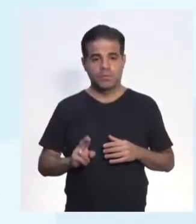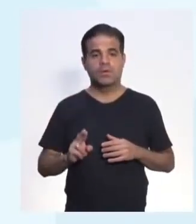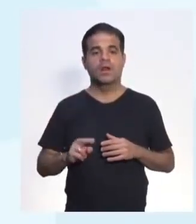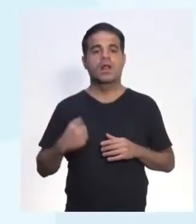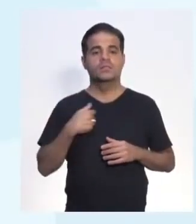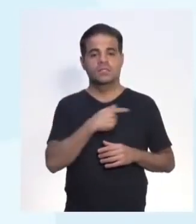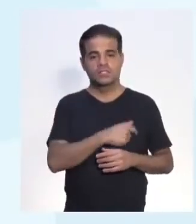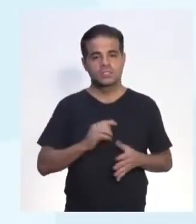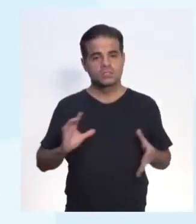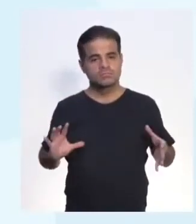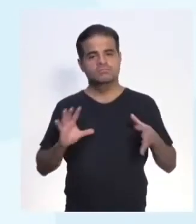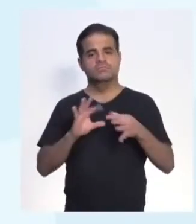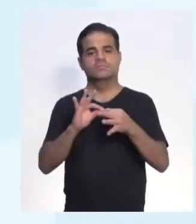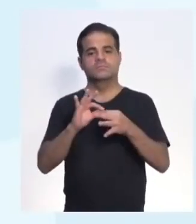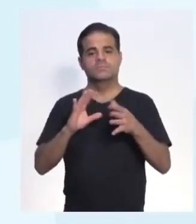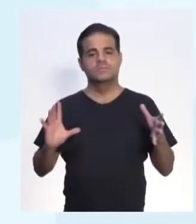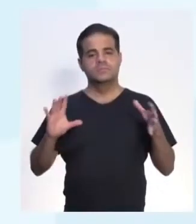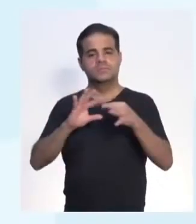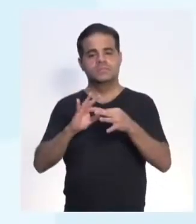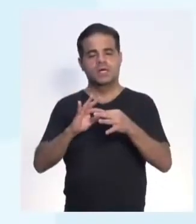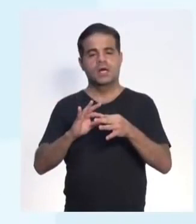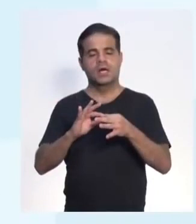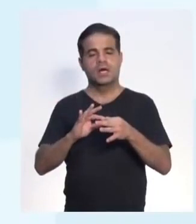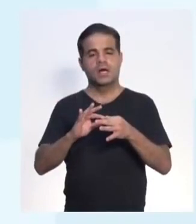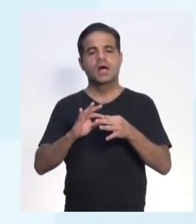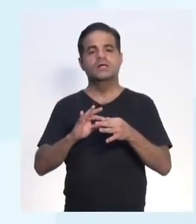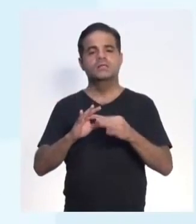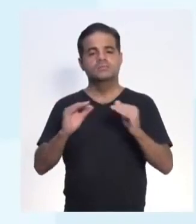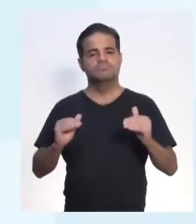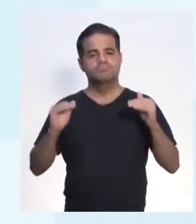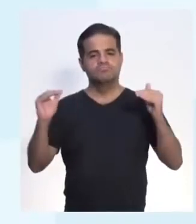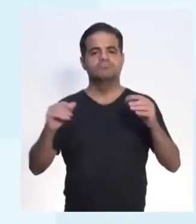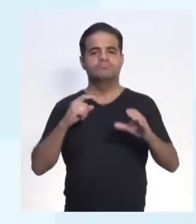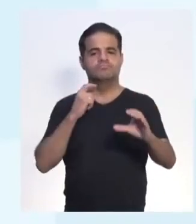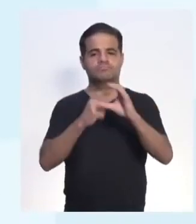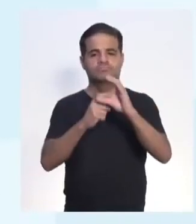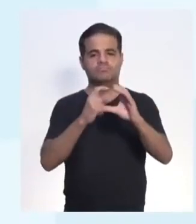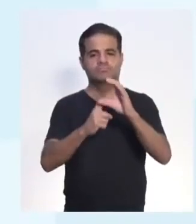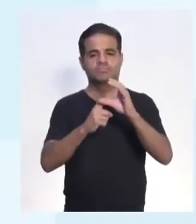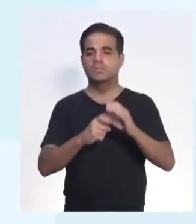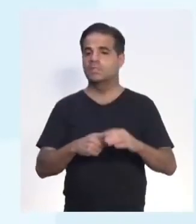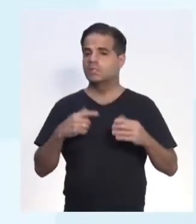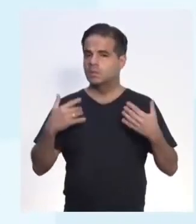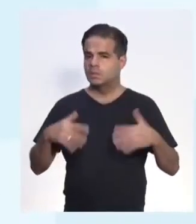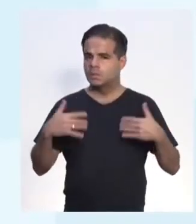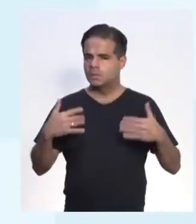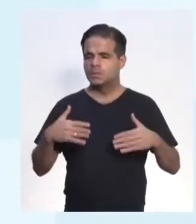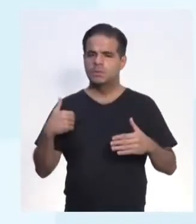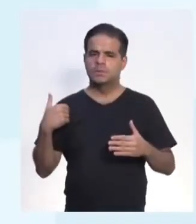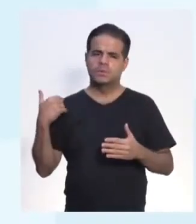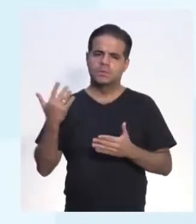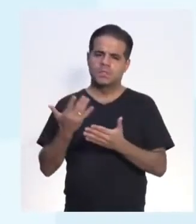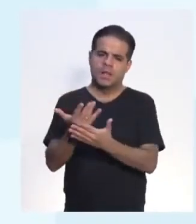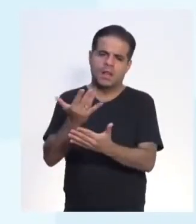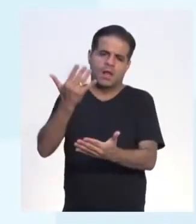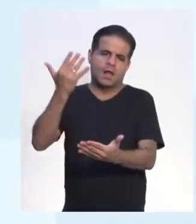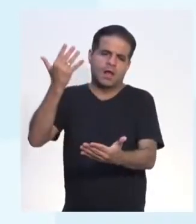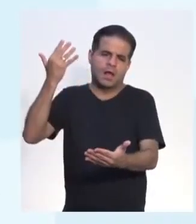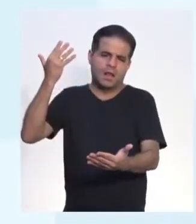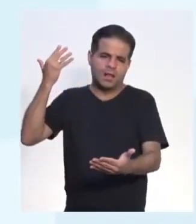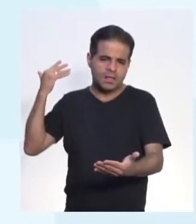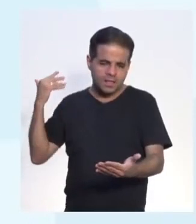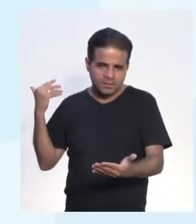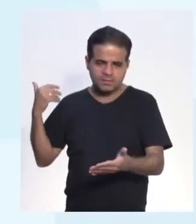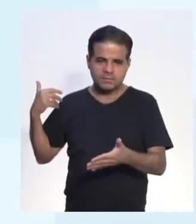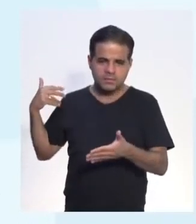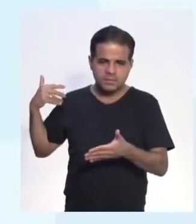ver que a criação da República Popular da China é um evento que vem antes, então,